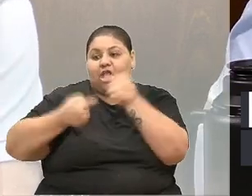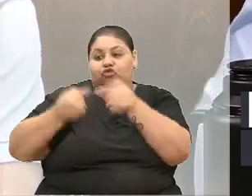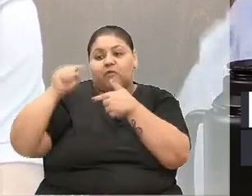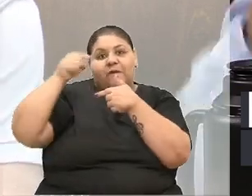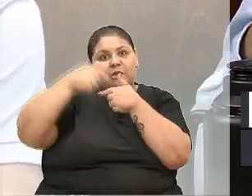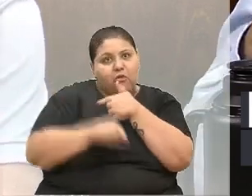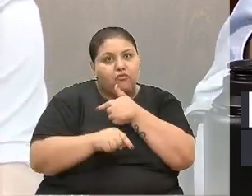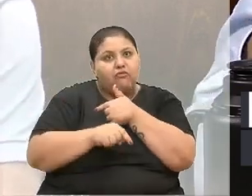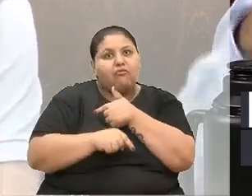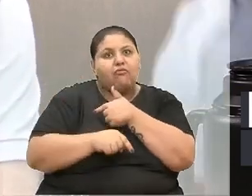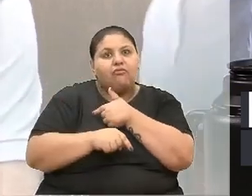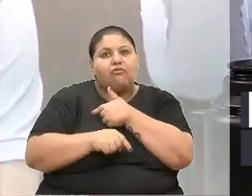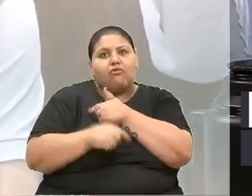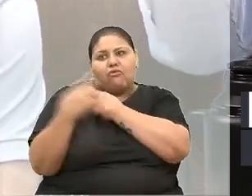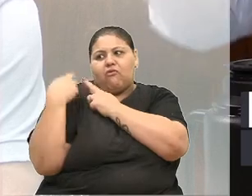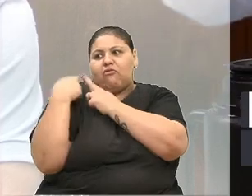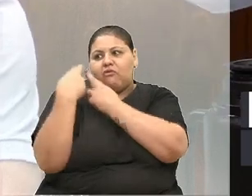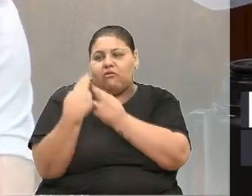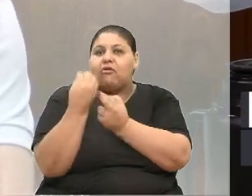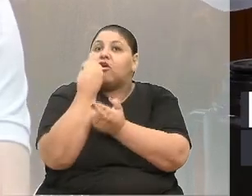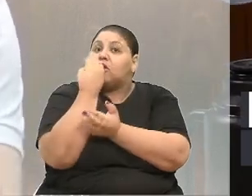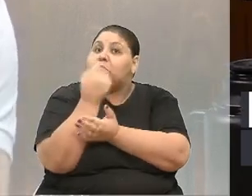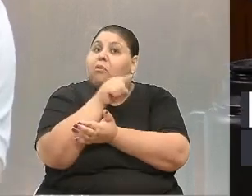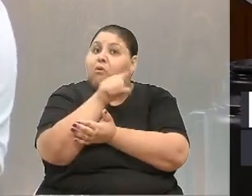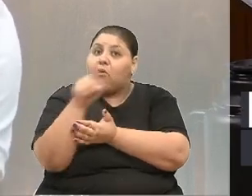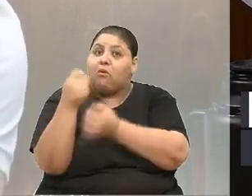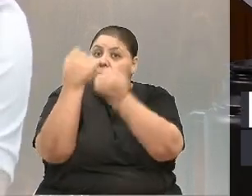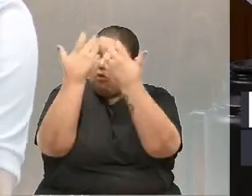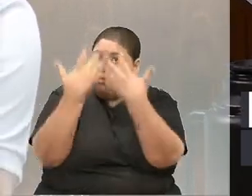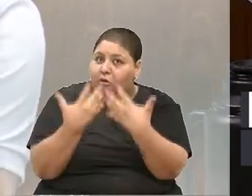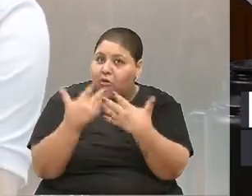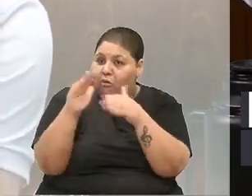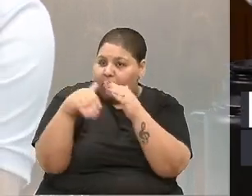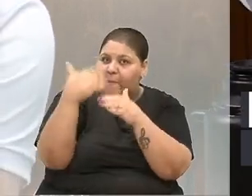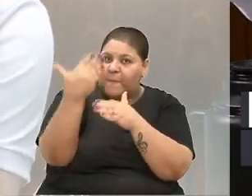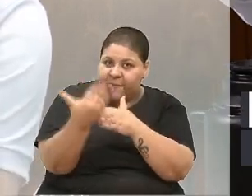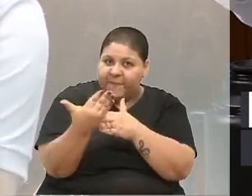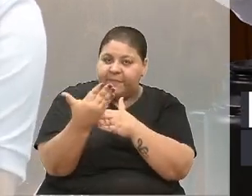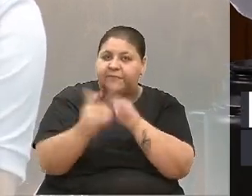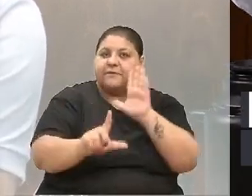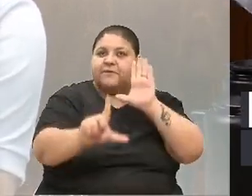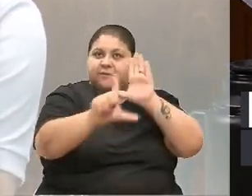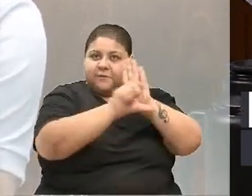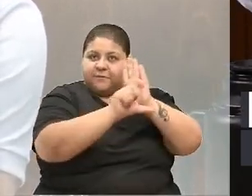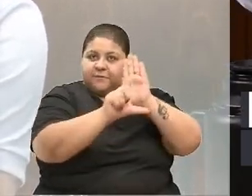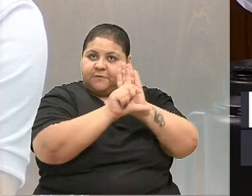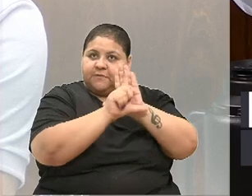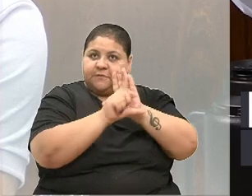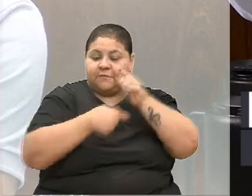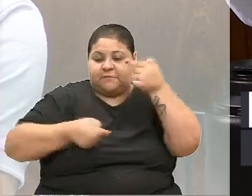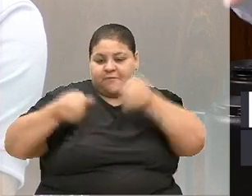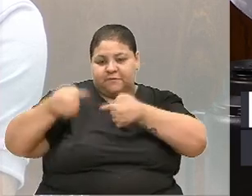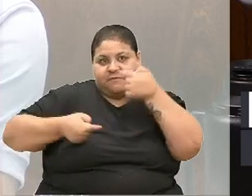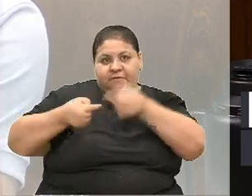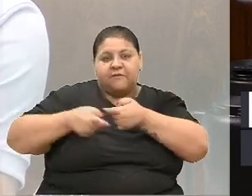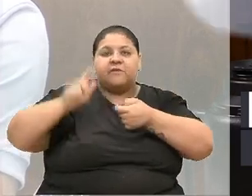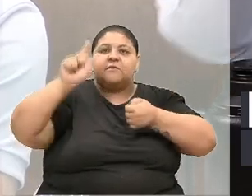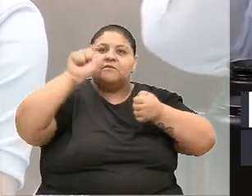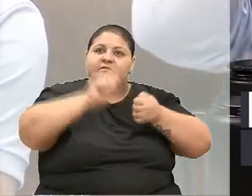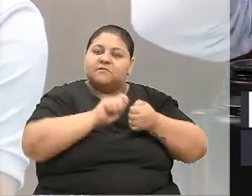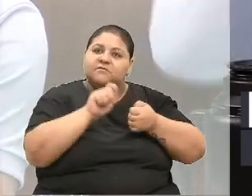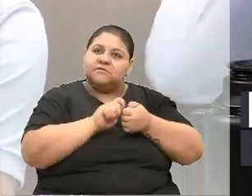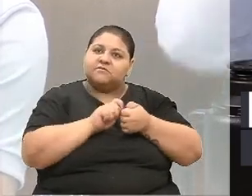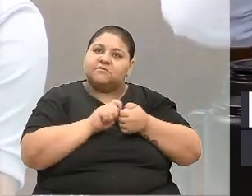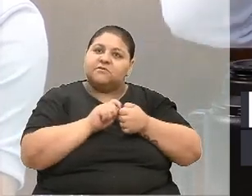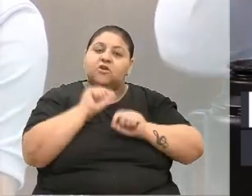amplo, com responsabilidade. Que bom que o senhor está trazendo. Acho que para a próxima legislatura, uma discussão que nós vamos fazer é